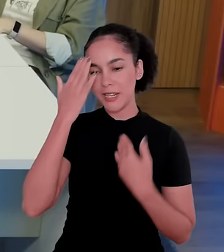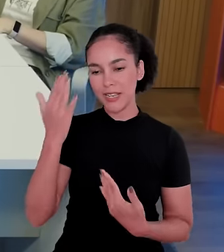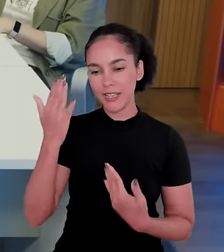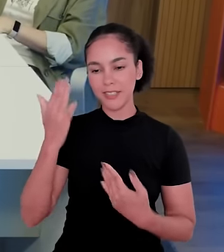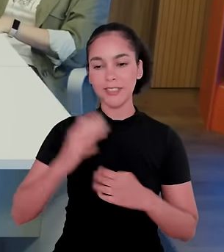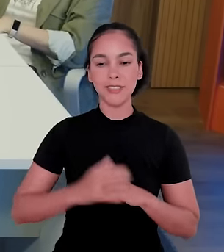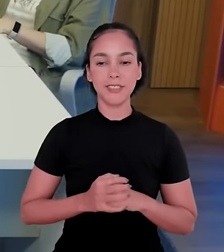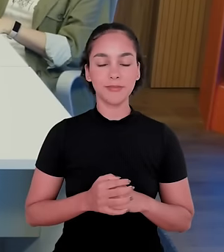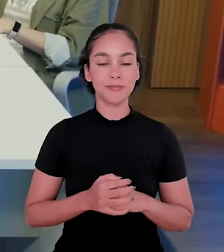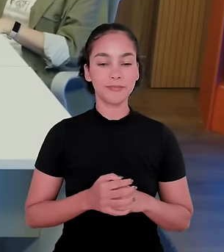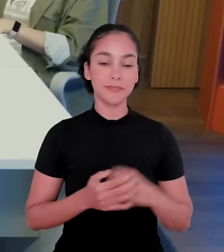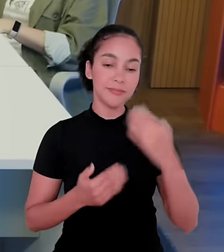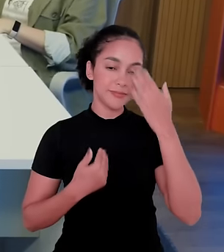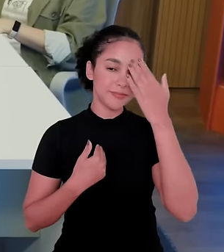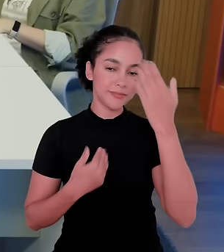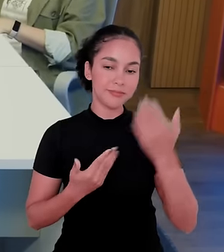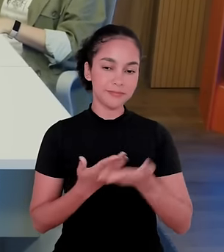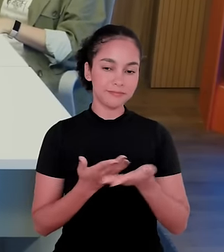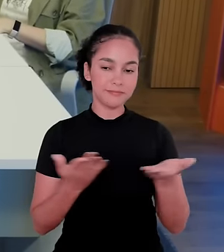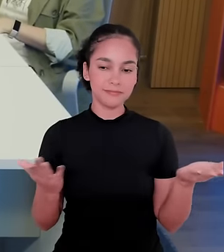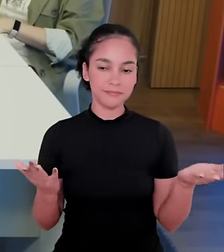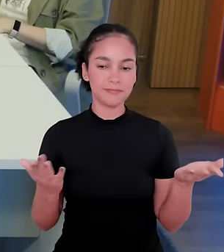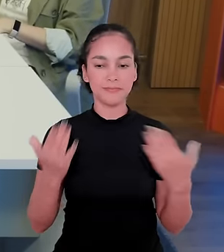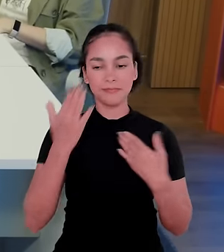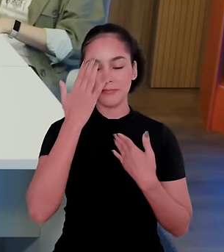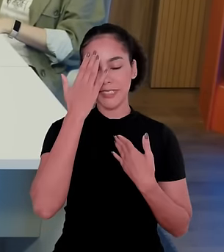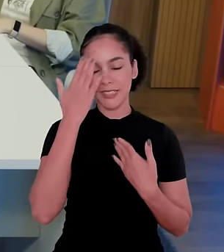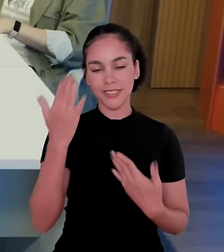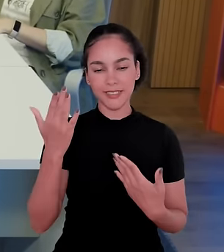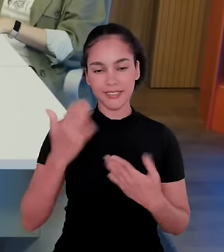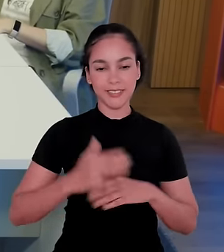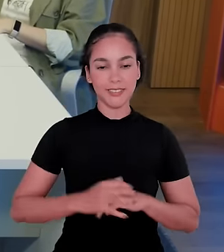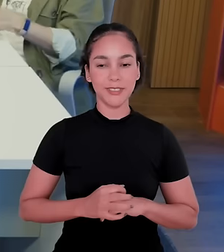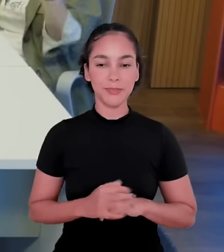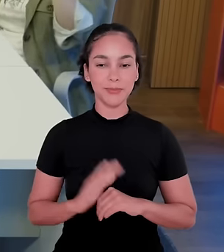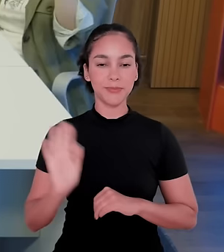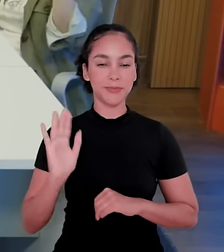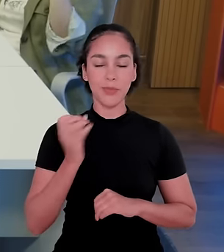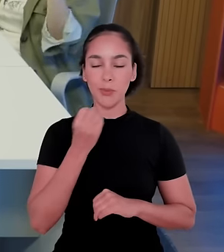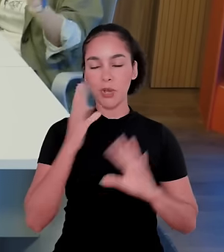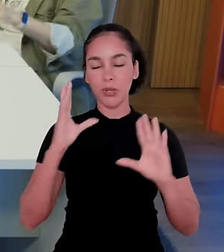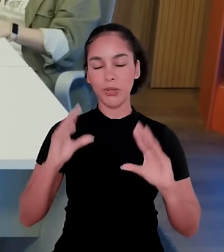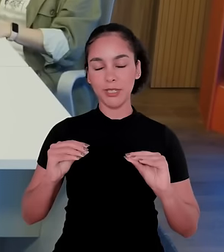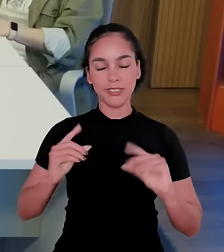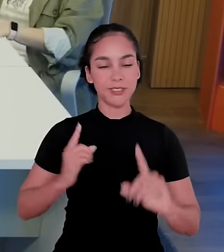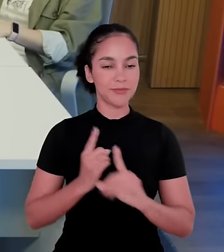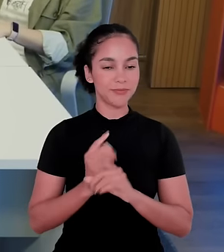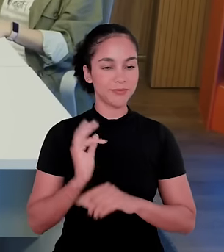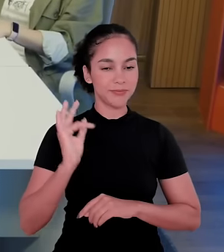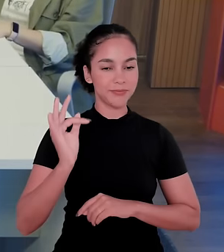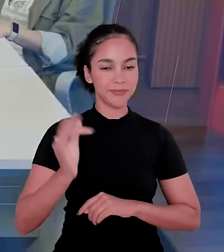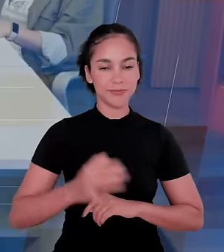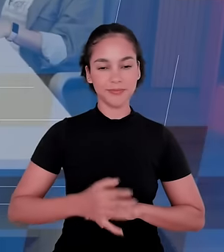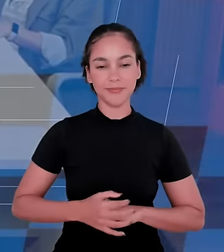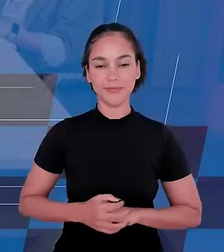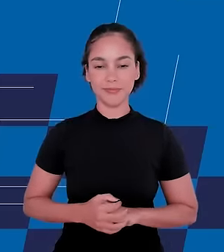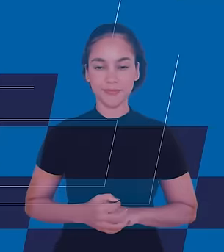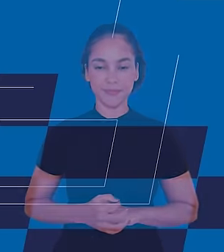então Vamos agradecer aí o pessoal né Obrigado pessoal OB obrigada até a próxima Até